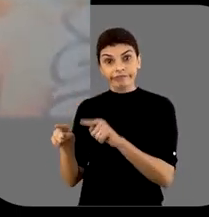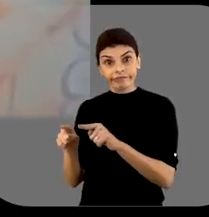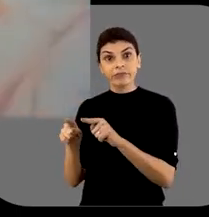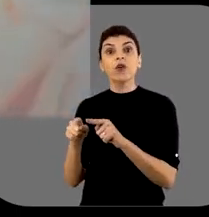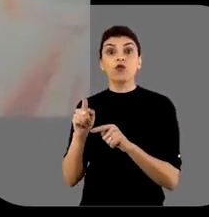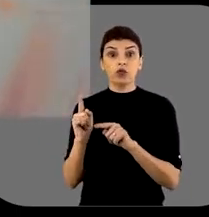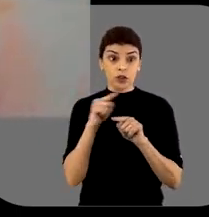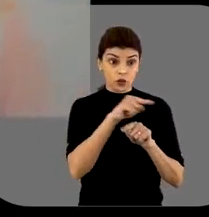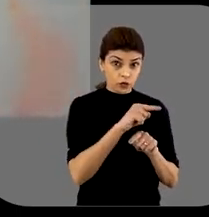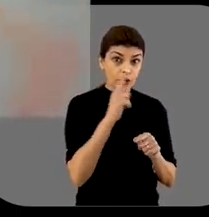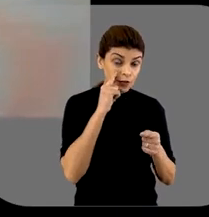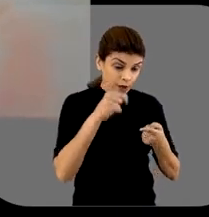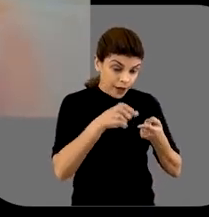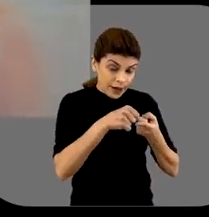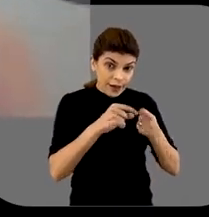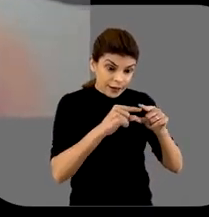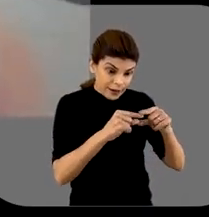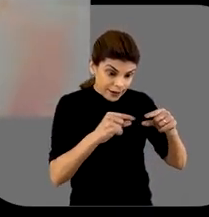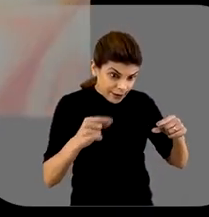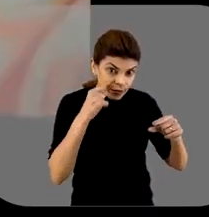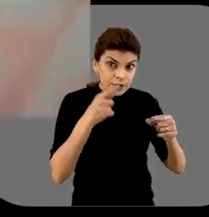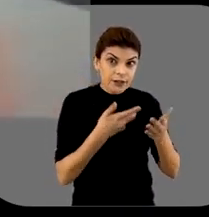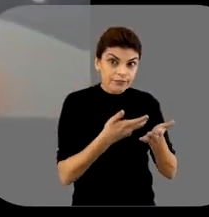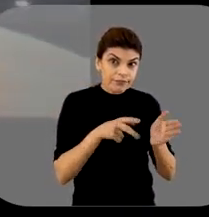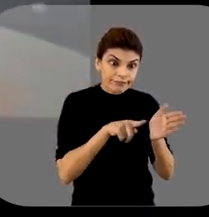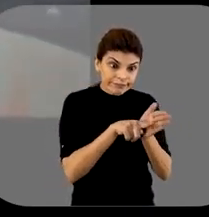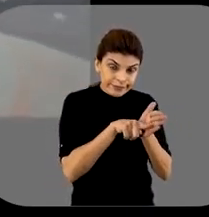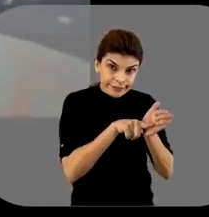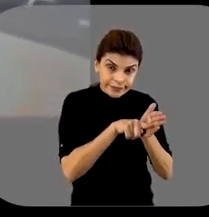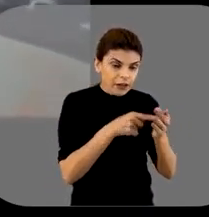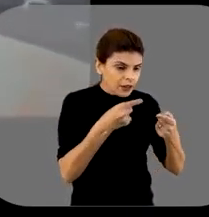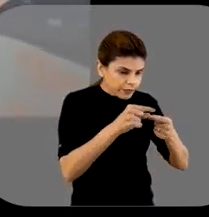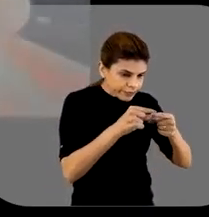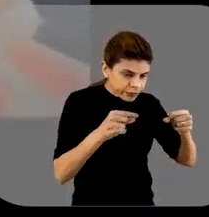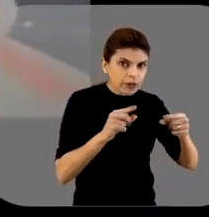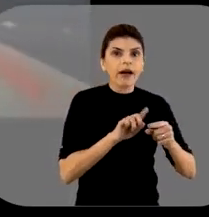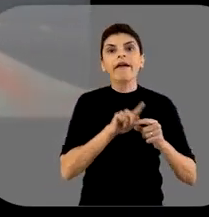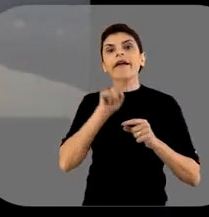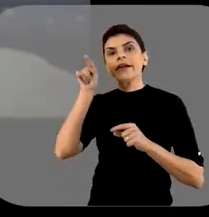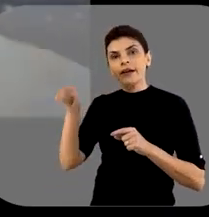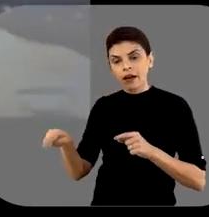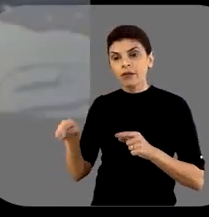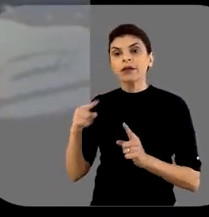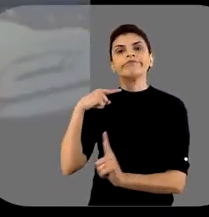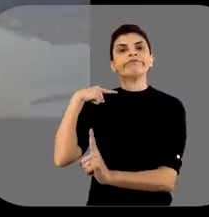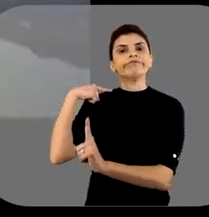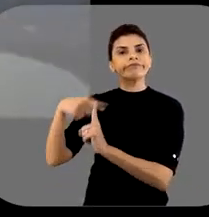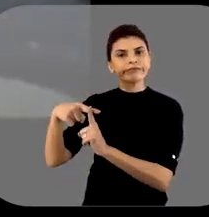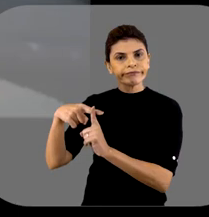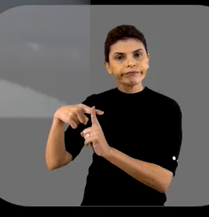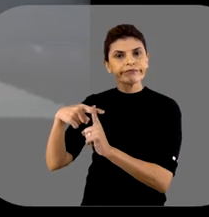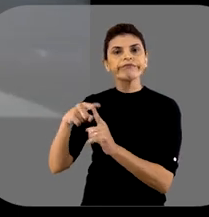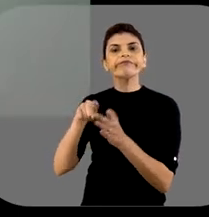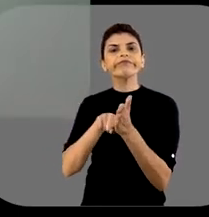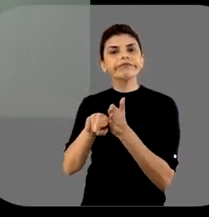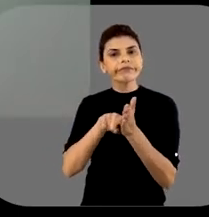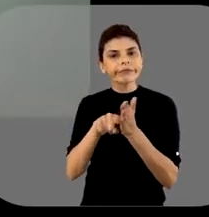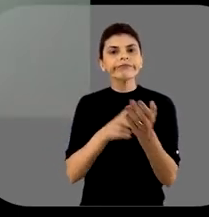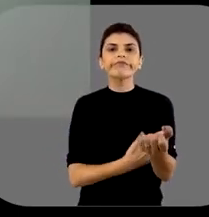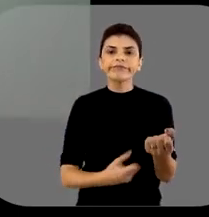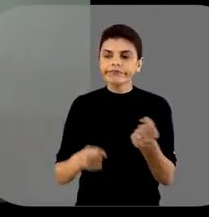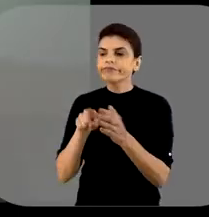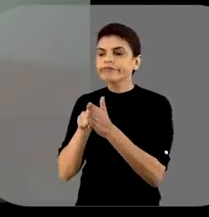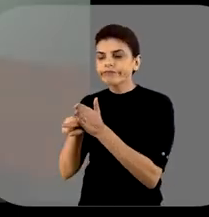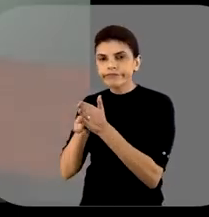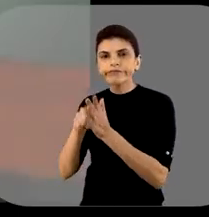né? Ah, você colhe a lâmina. Sim. E leva lá. Leva lá na Cachoeira, né? Aí eu... deu positivo. Então